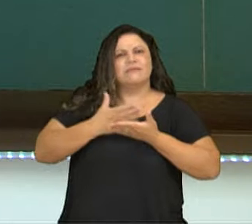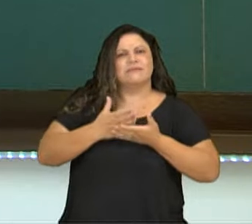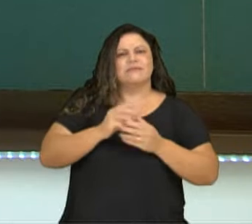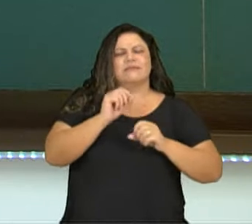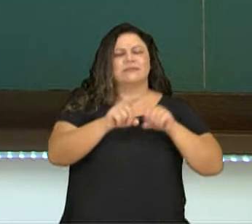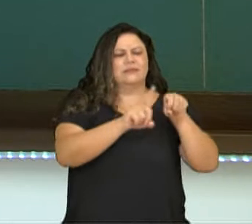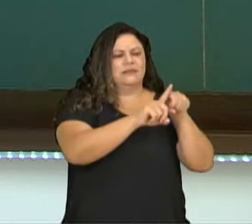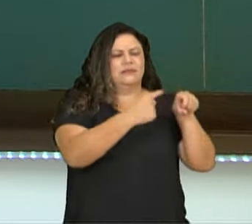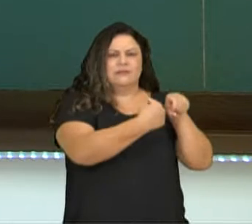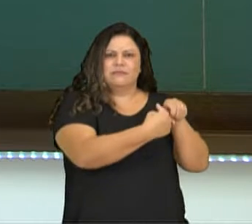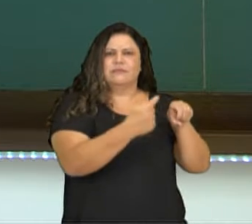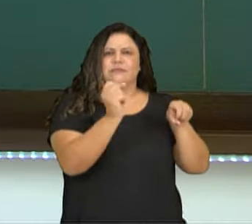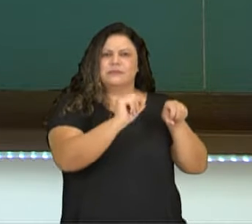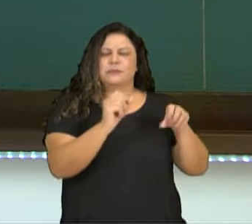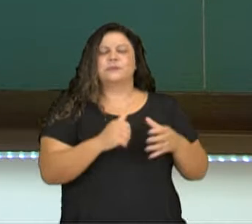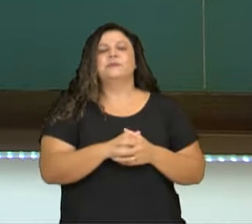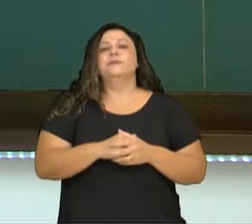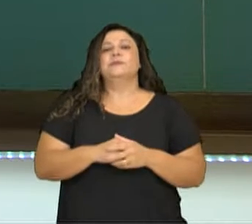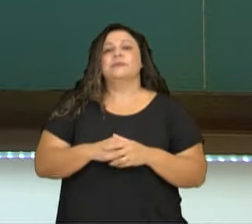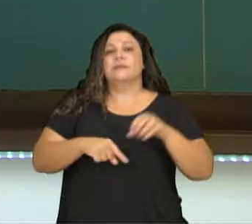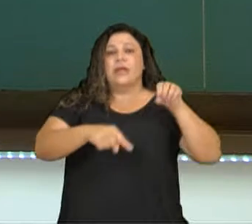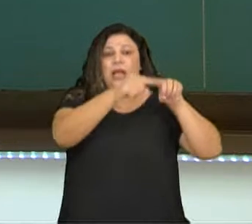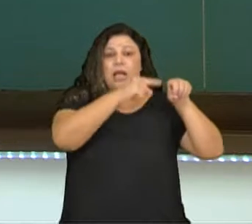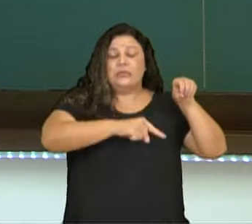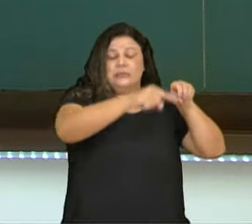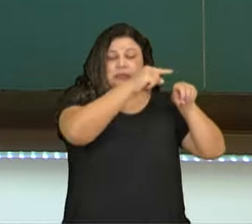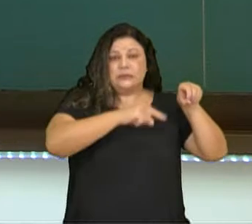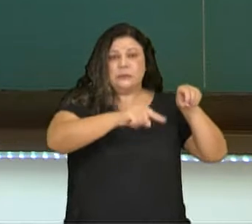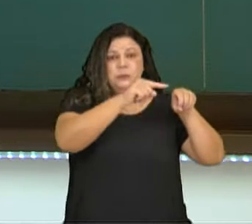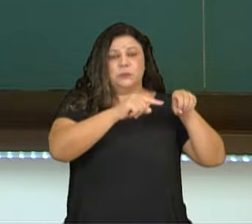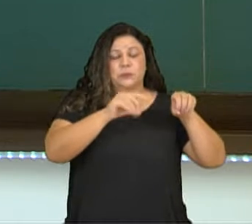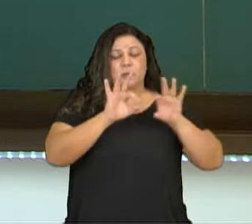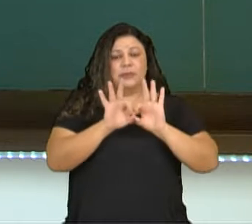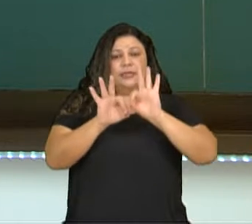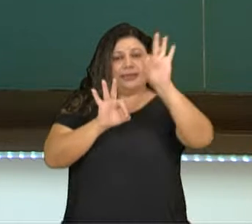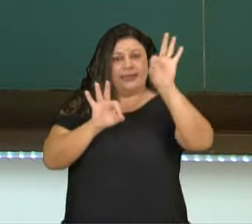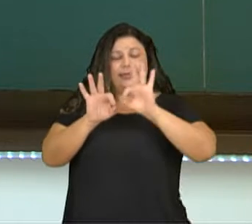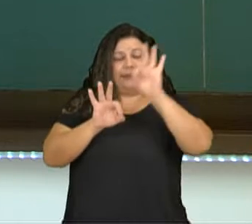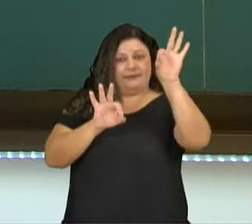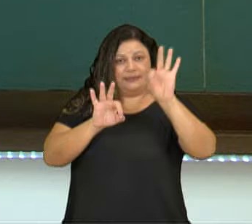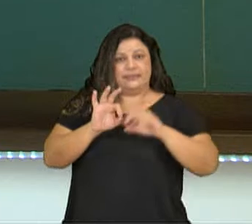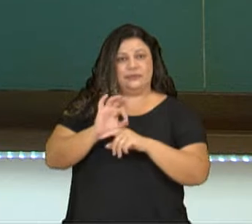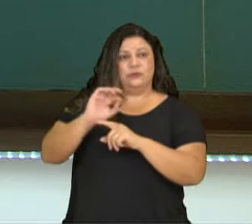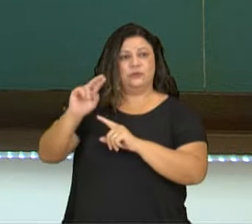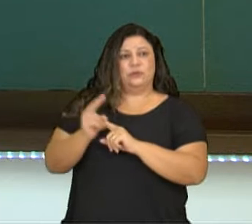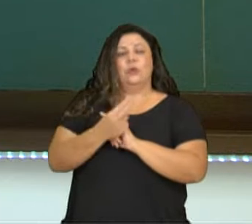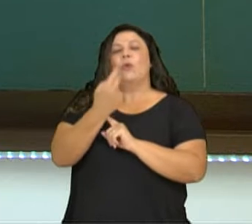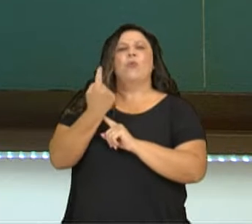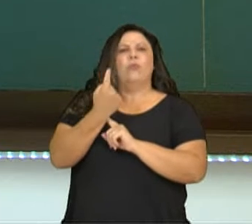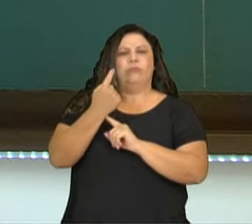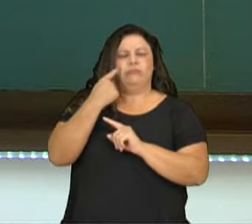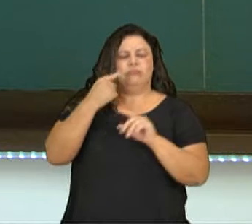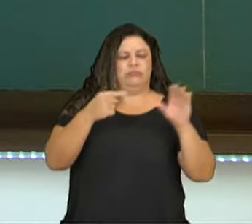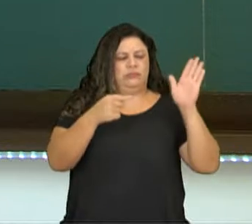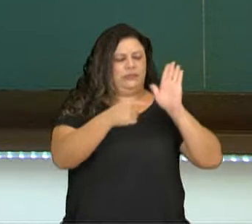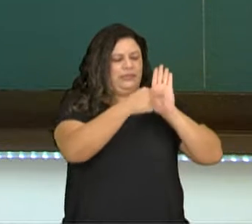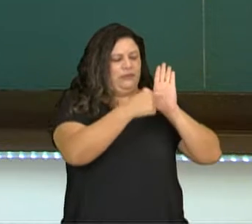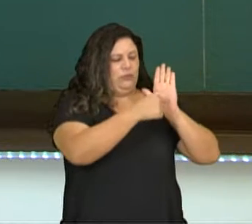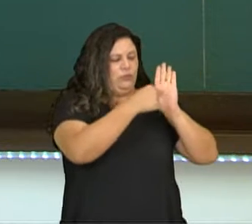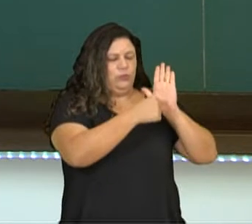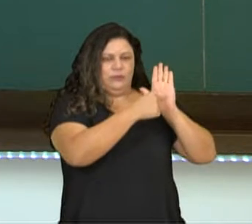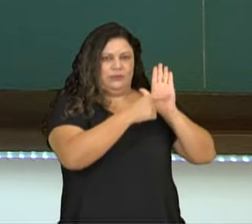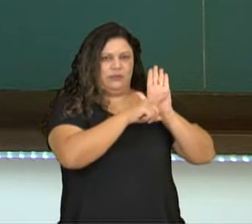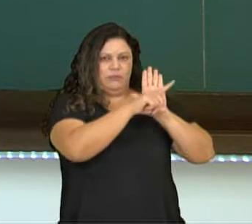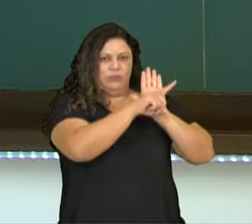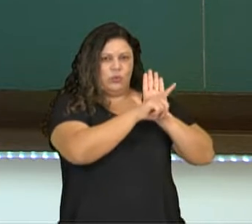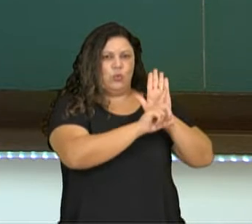Então, aqui, a circunferência trigonométrica é aquela que tem a distância unitária do centro até